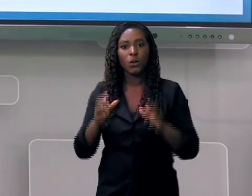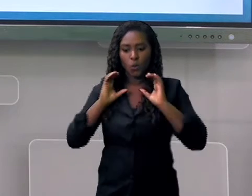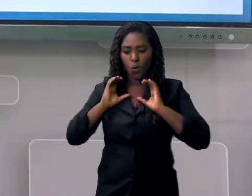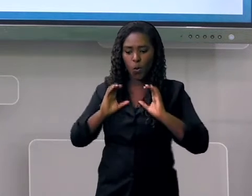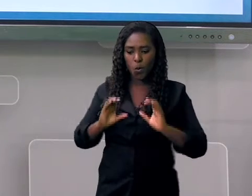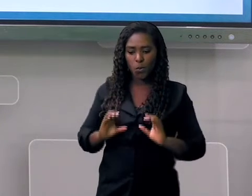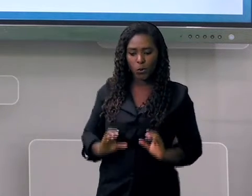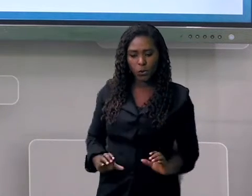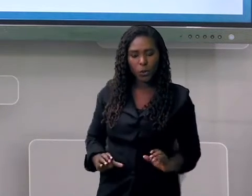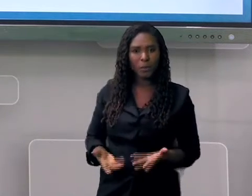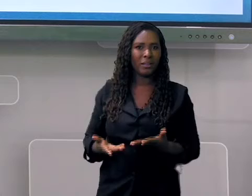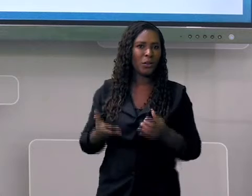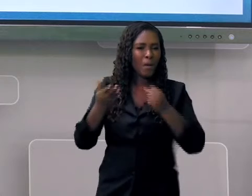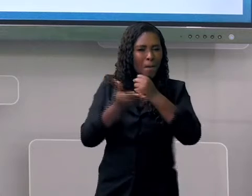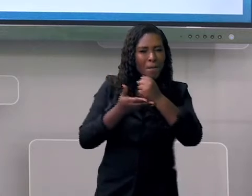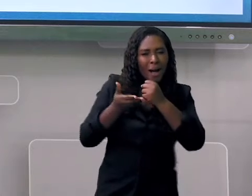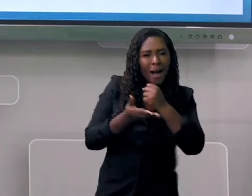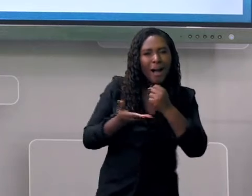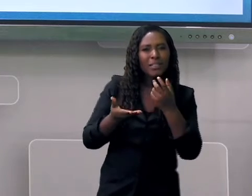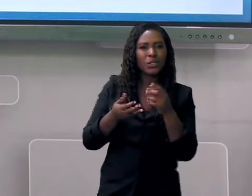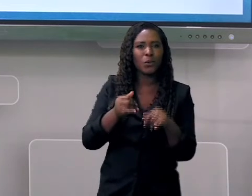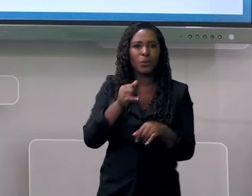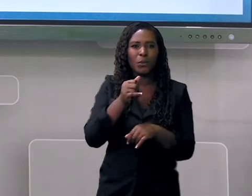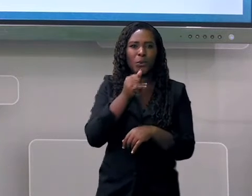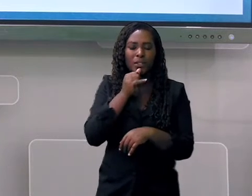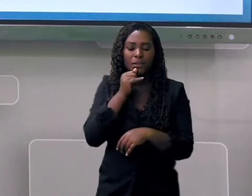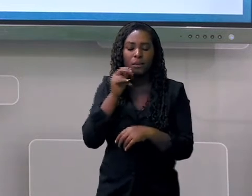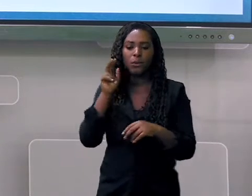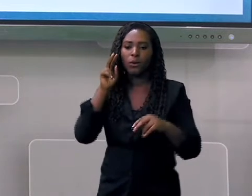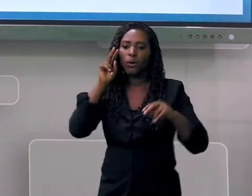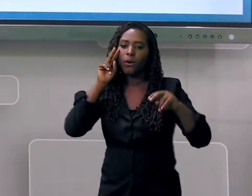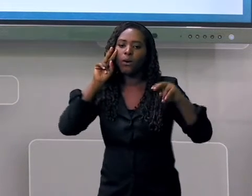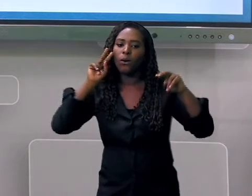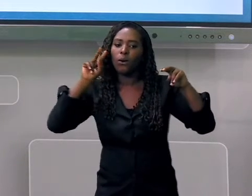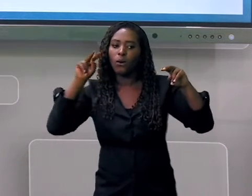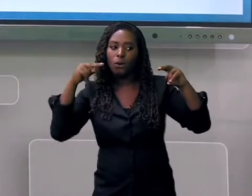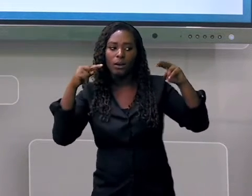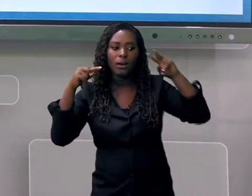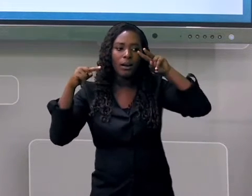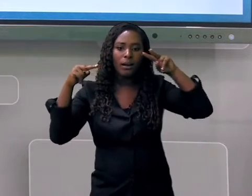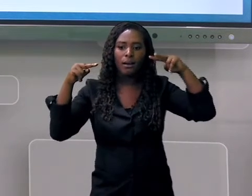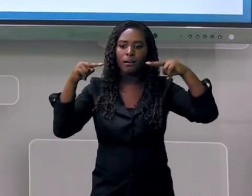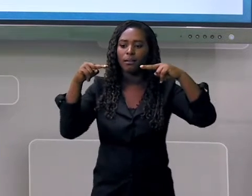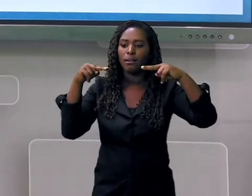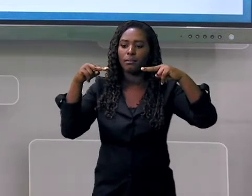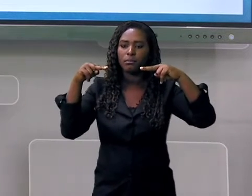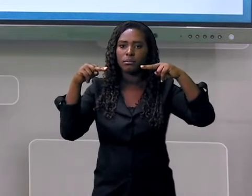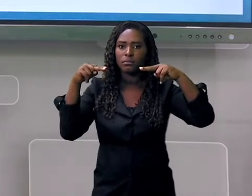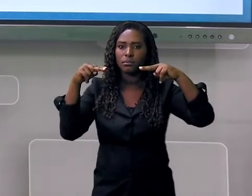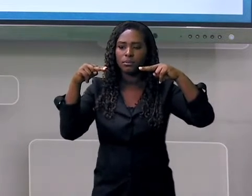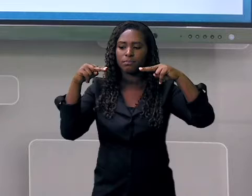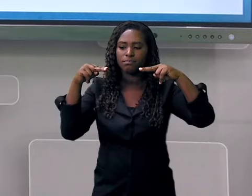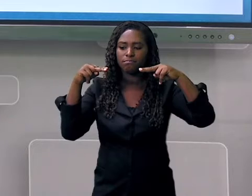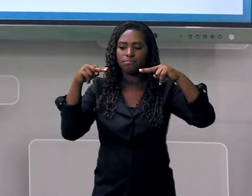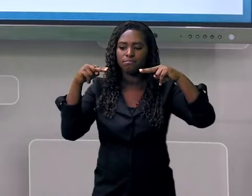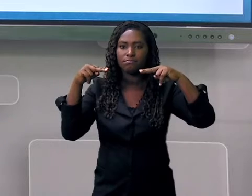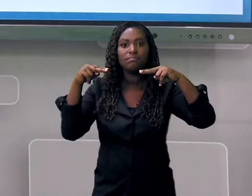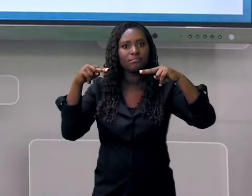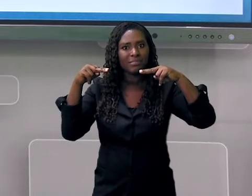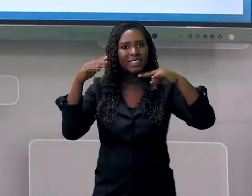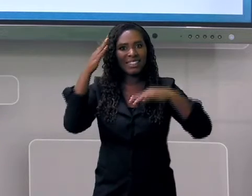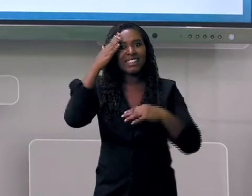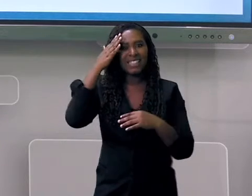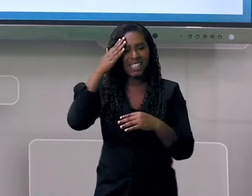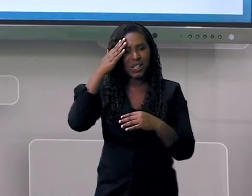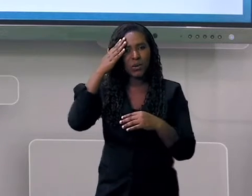ainda mais básicos, como olhar no olho e ficar parado. Cada comportamento que você quiser ensinar, a